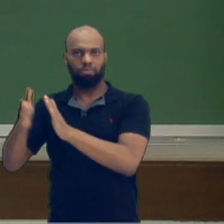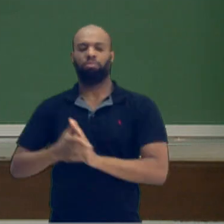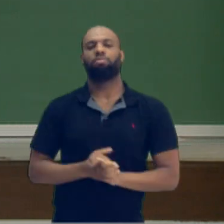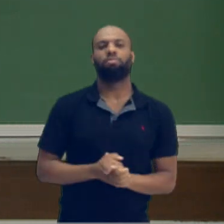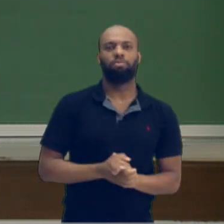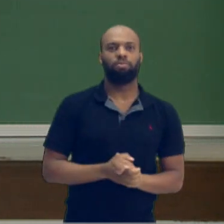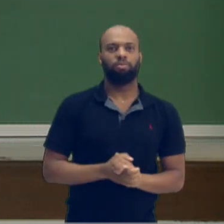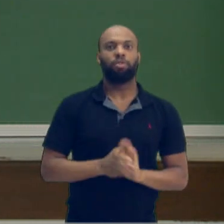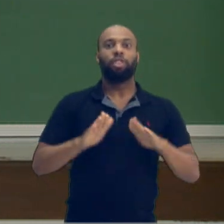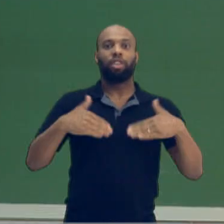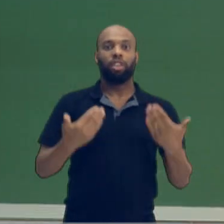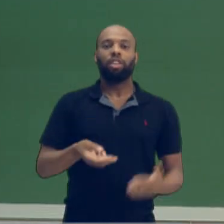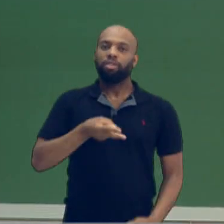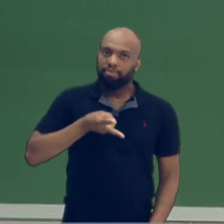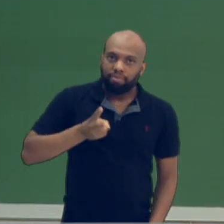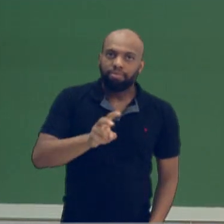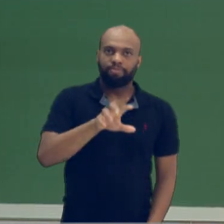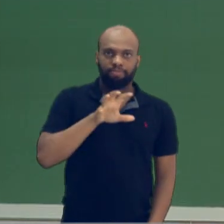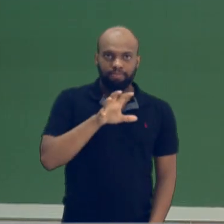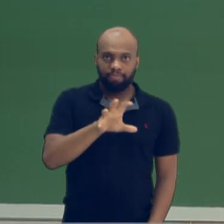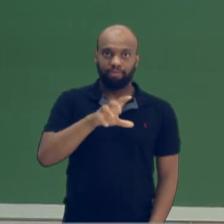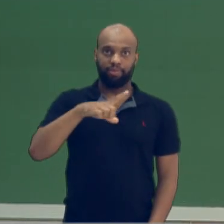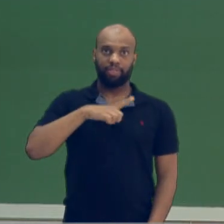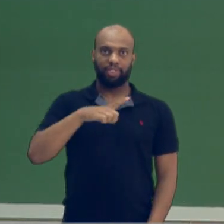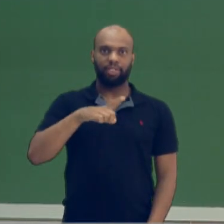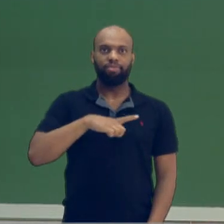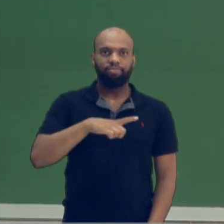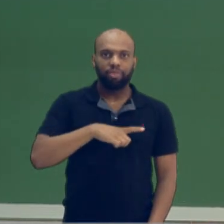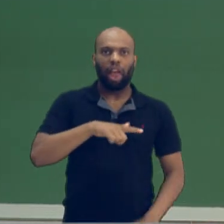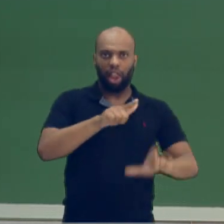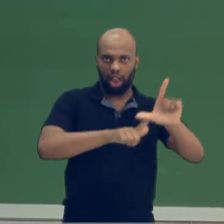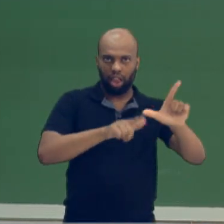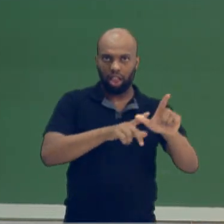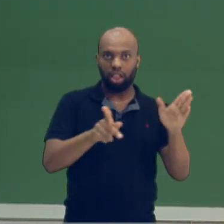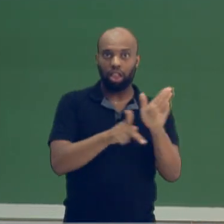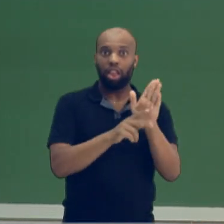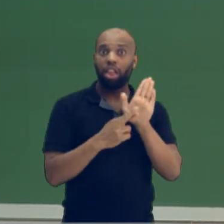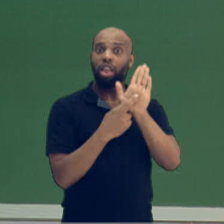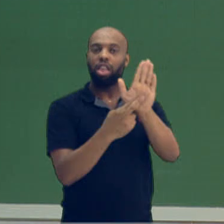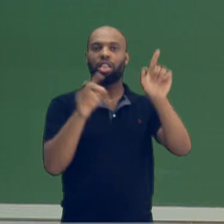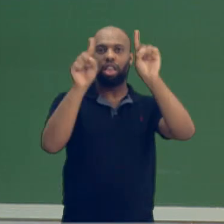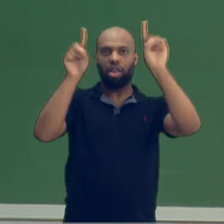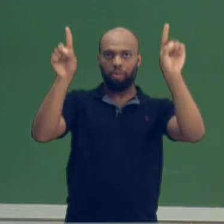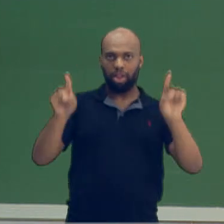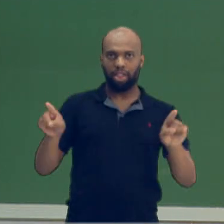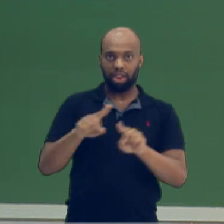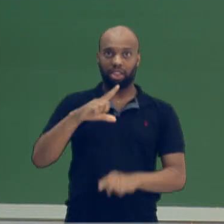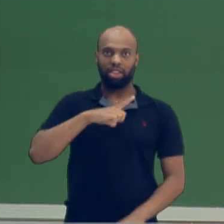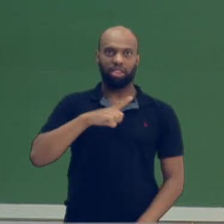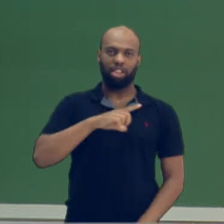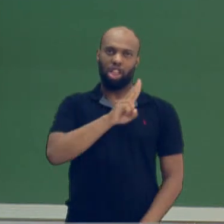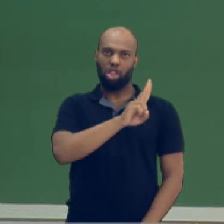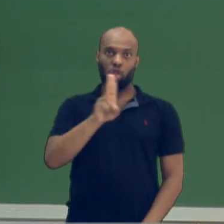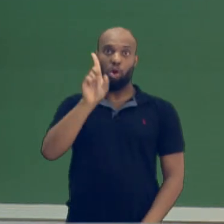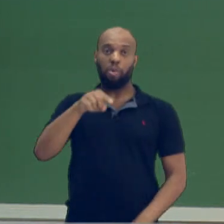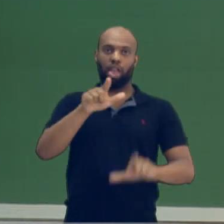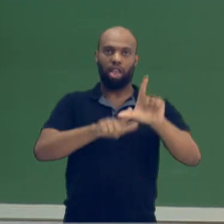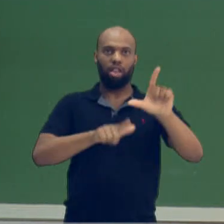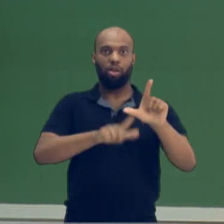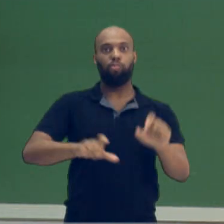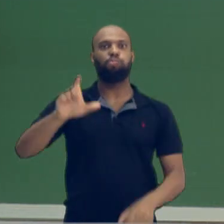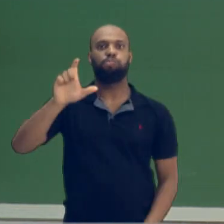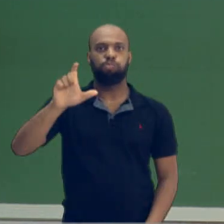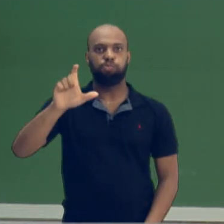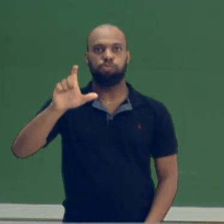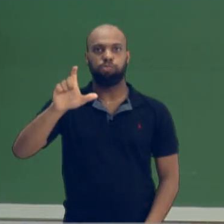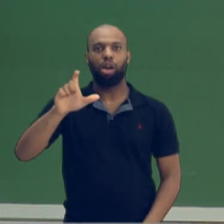colunas. Tá? Então, vai ser sempre quando a gente tiver uma notação de matriz, a gente vai ter o nome da matriz, a letra maiúscula, tá? E